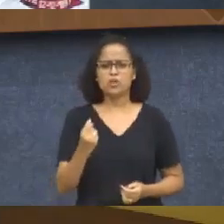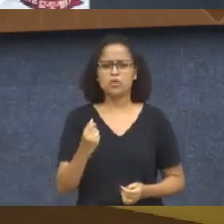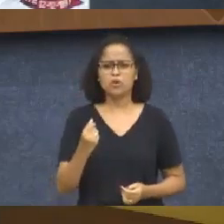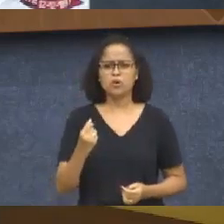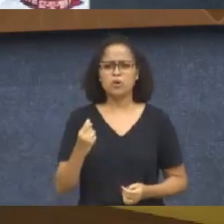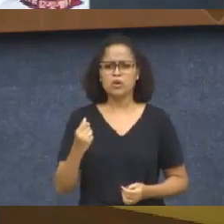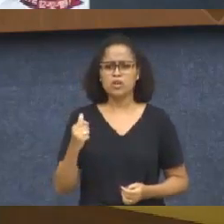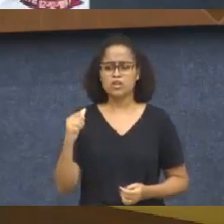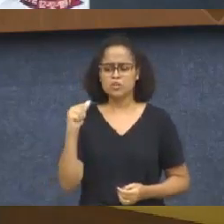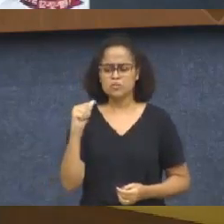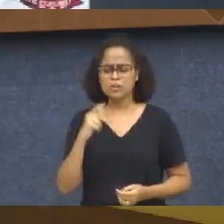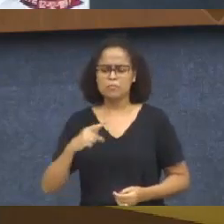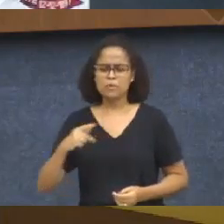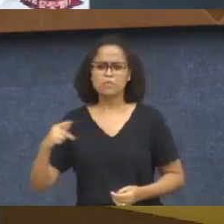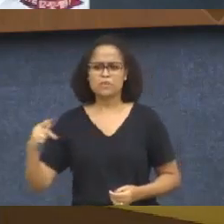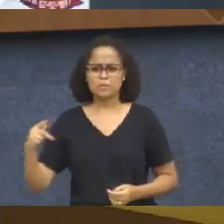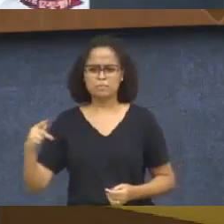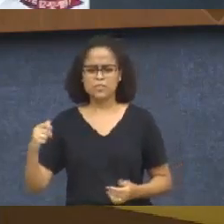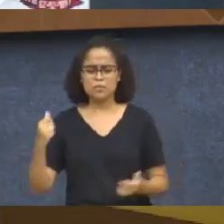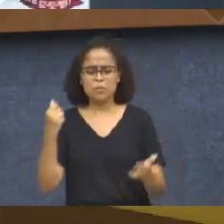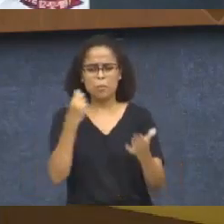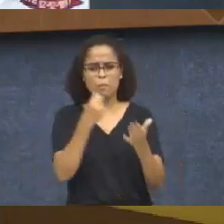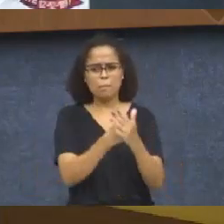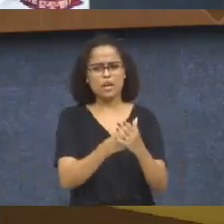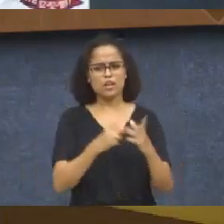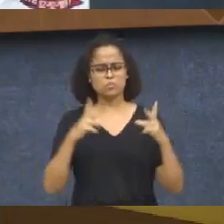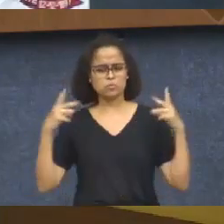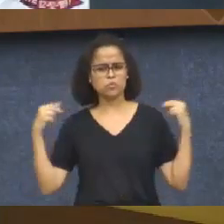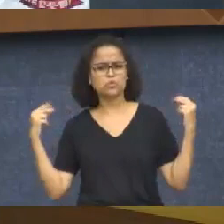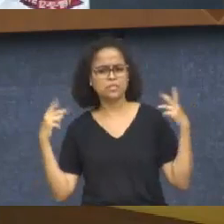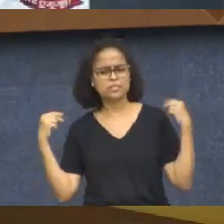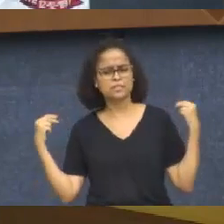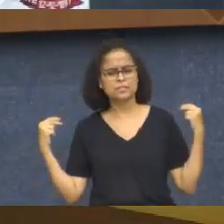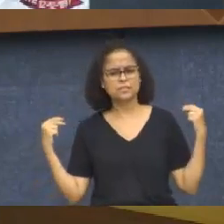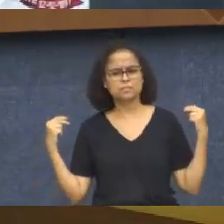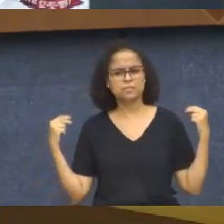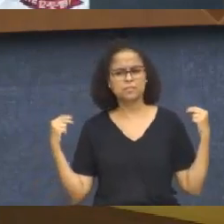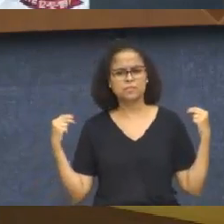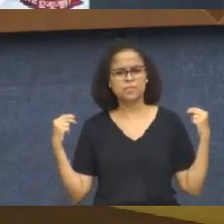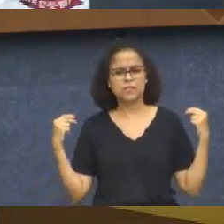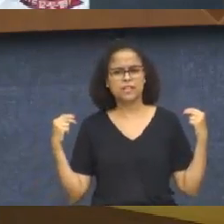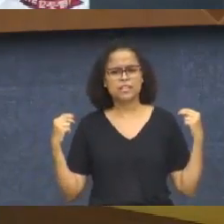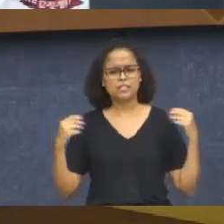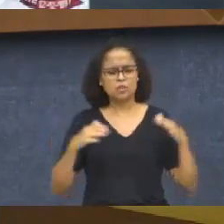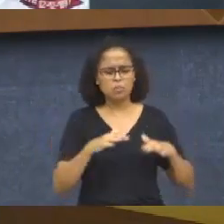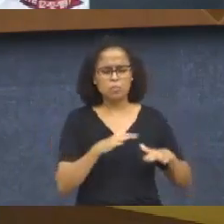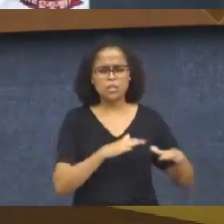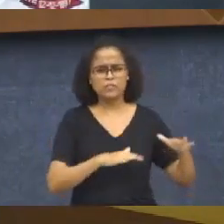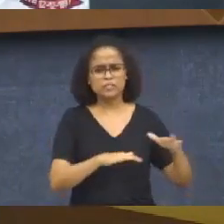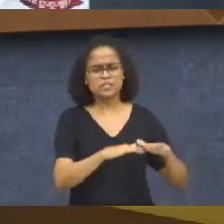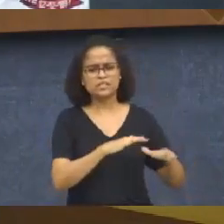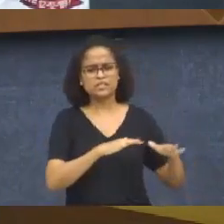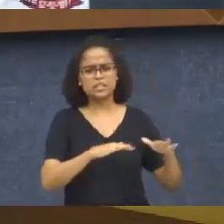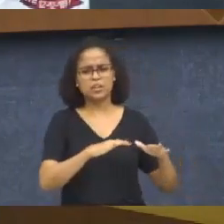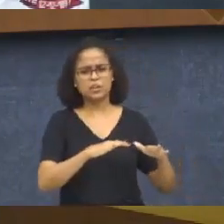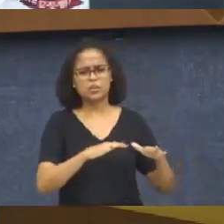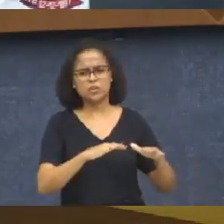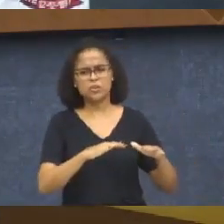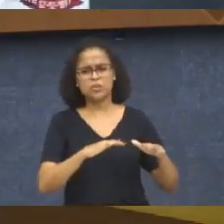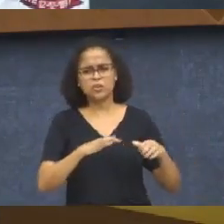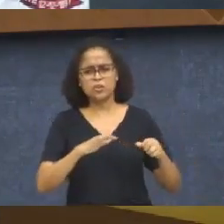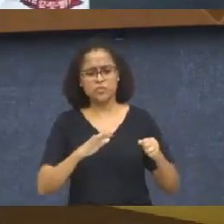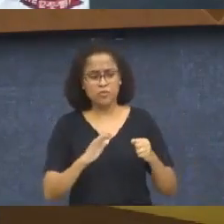estão pagando para esses profissionais. E, evidentemente, essa manifestação irá abraçar várias e várias